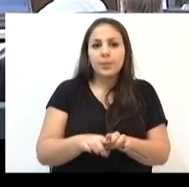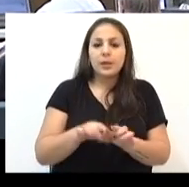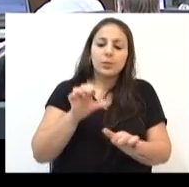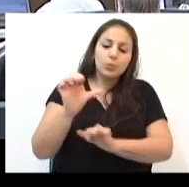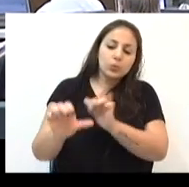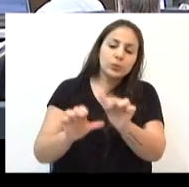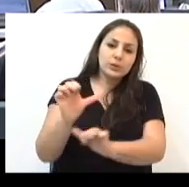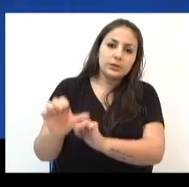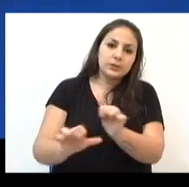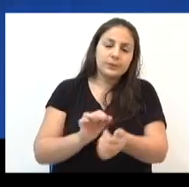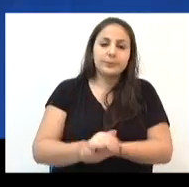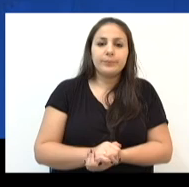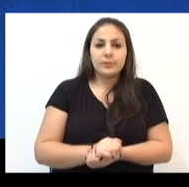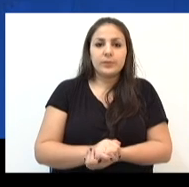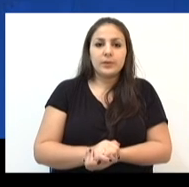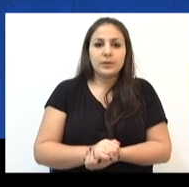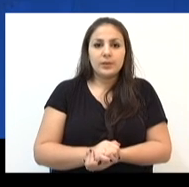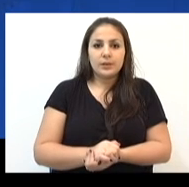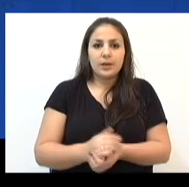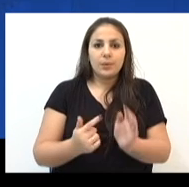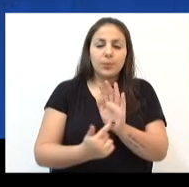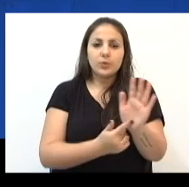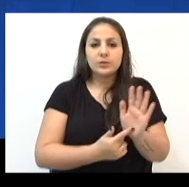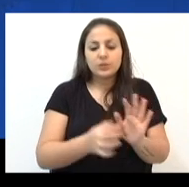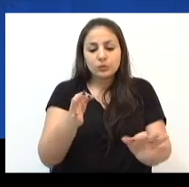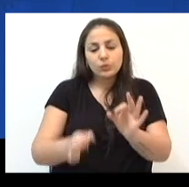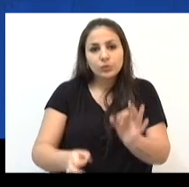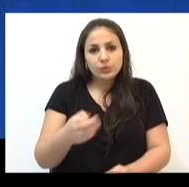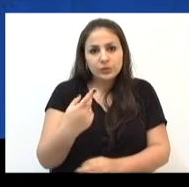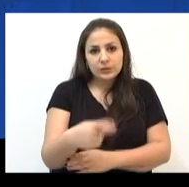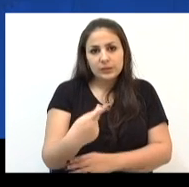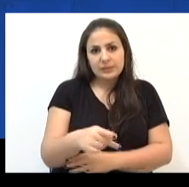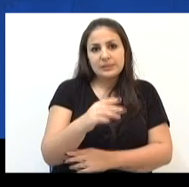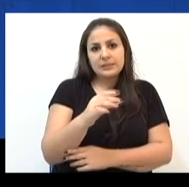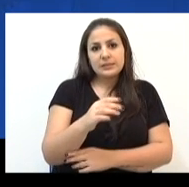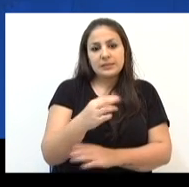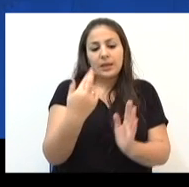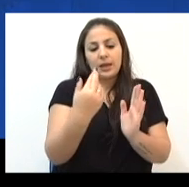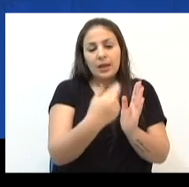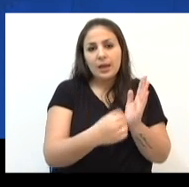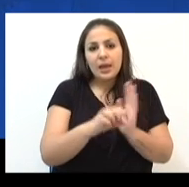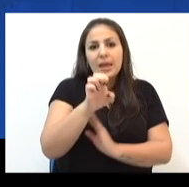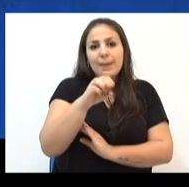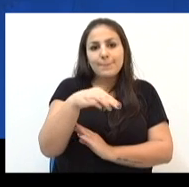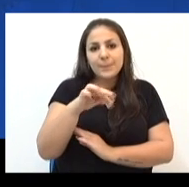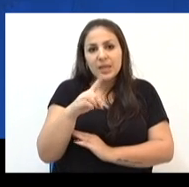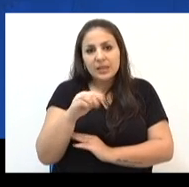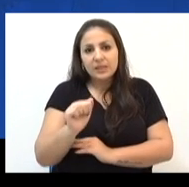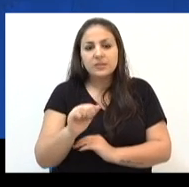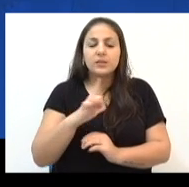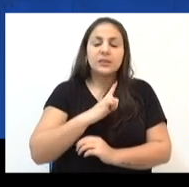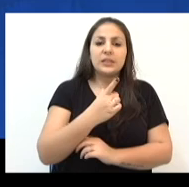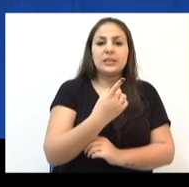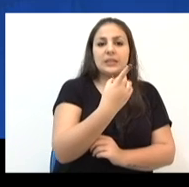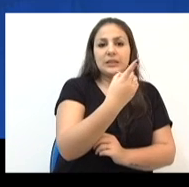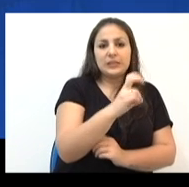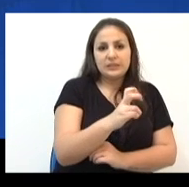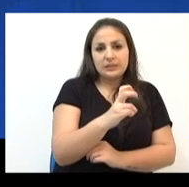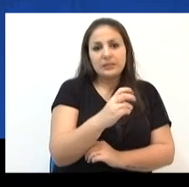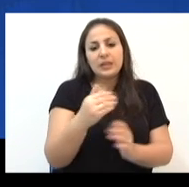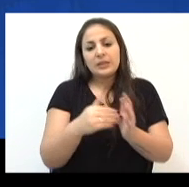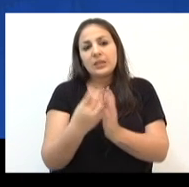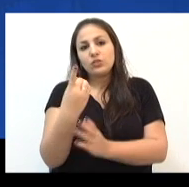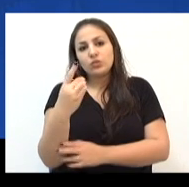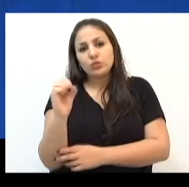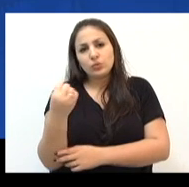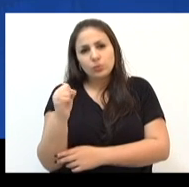sofreu alterações. O parecer jurídico destas emendas deve sair entre os dias 15 e 18 de